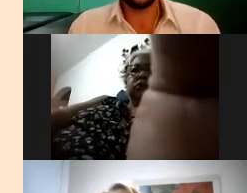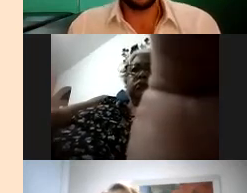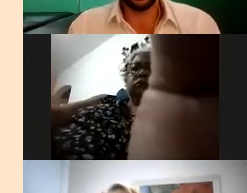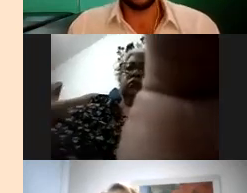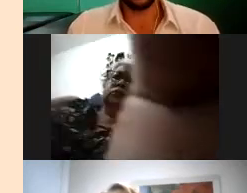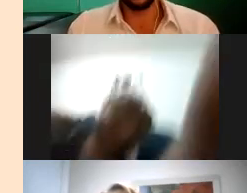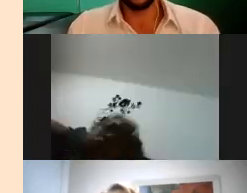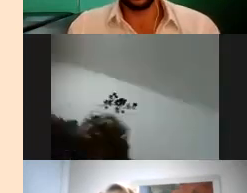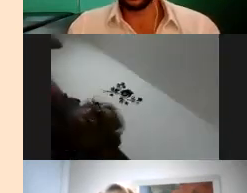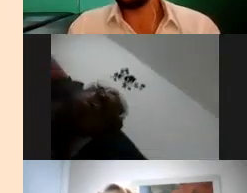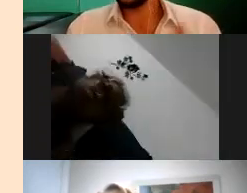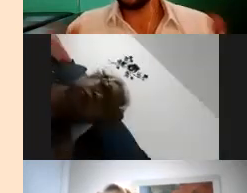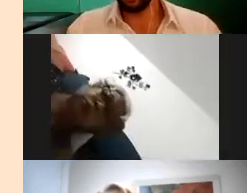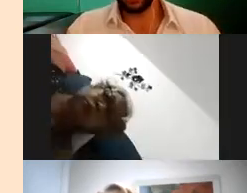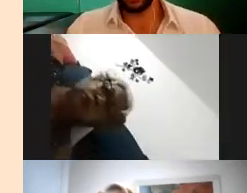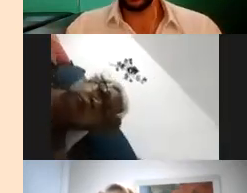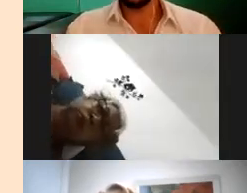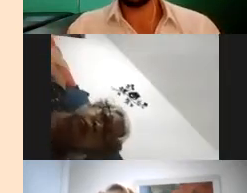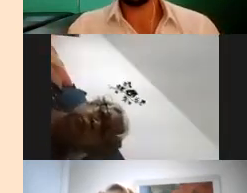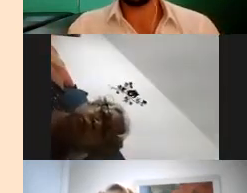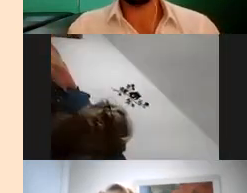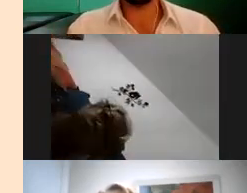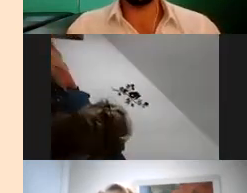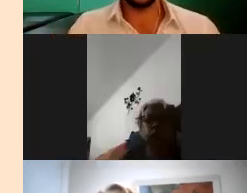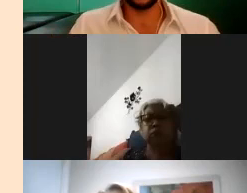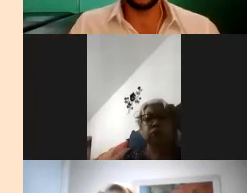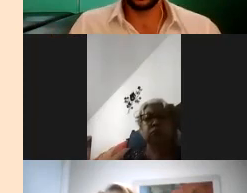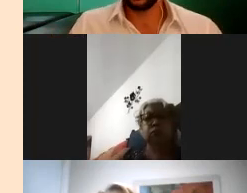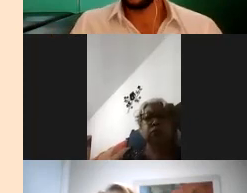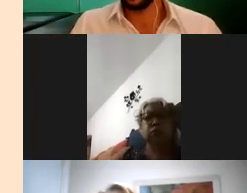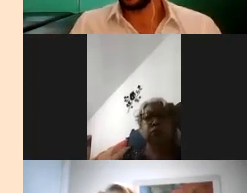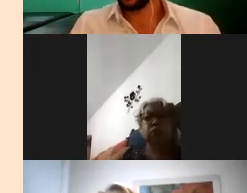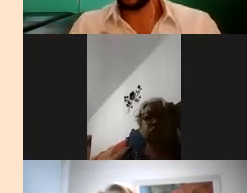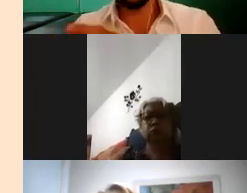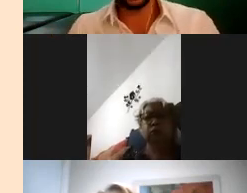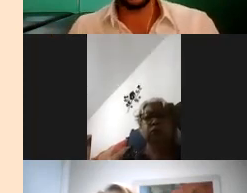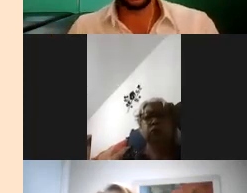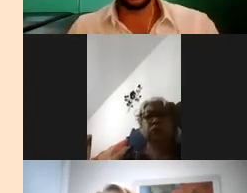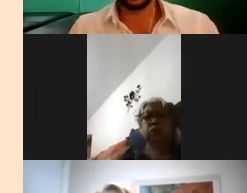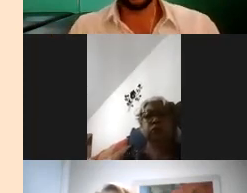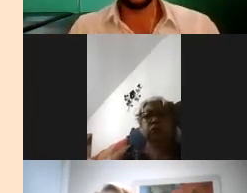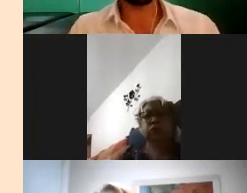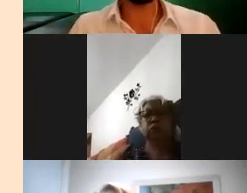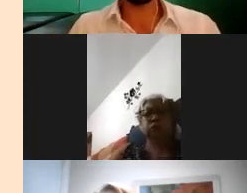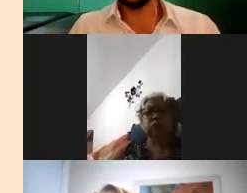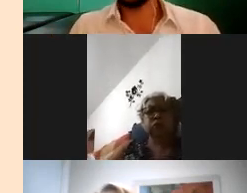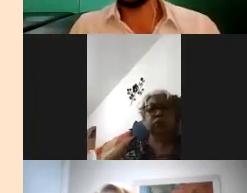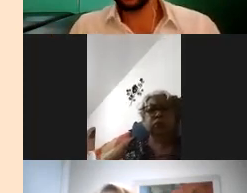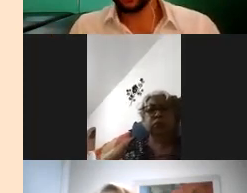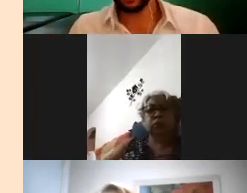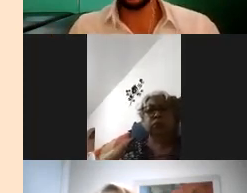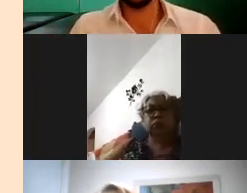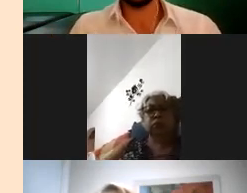características de semelhança. Elas são pessoas diferentes. A pessoa com paralisia cerebral, ela é